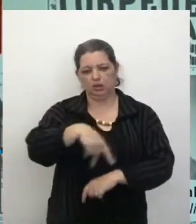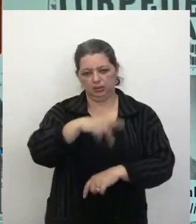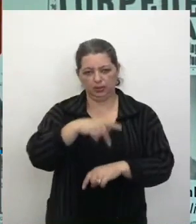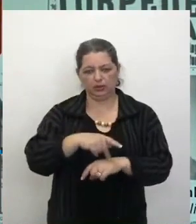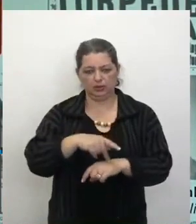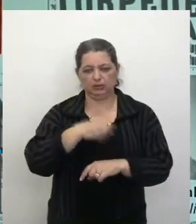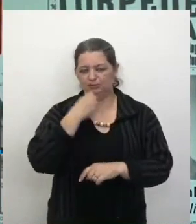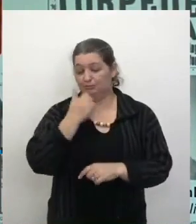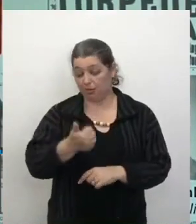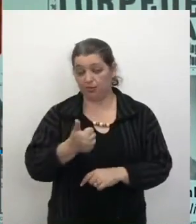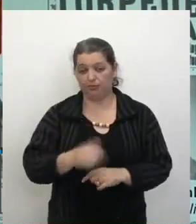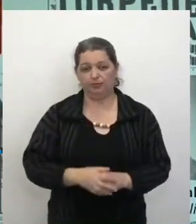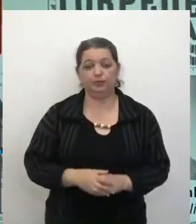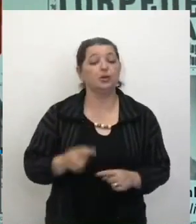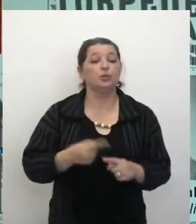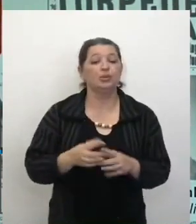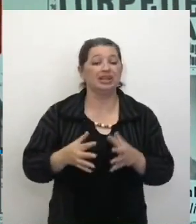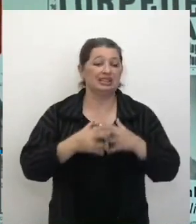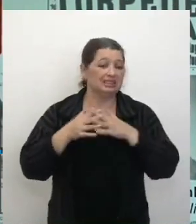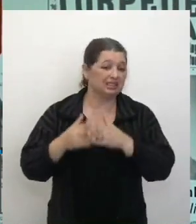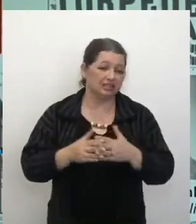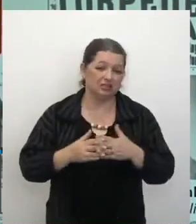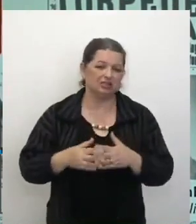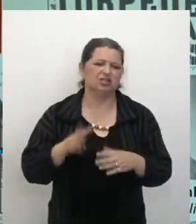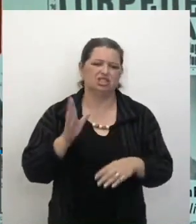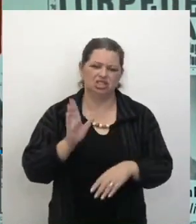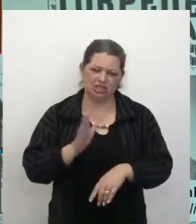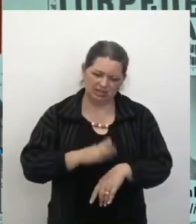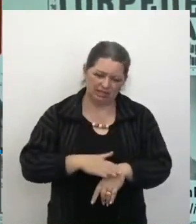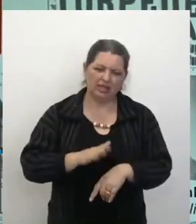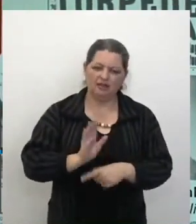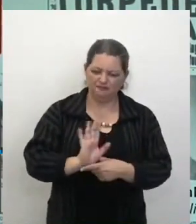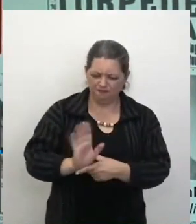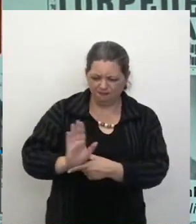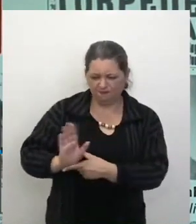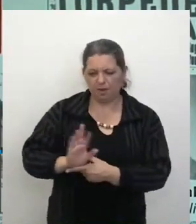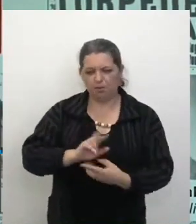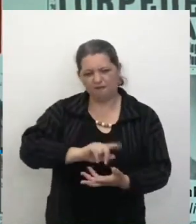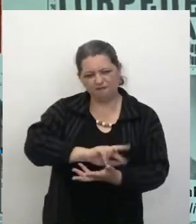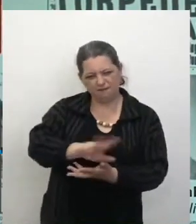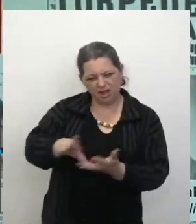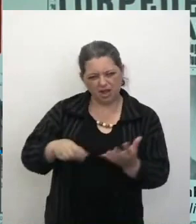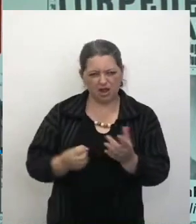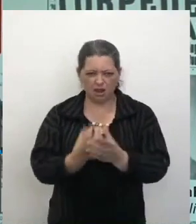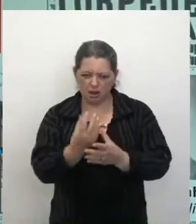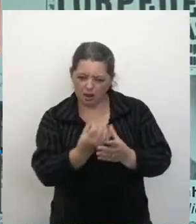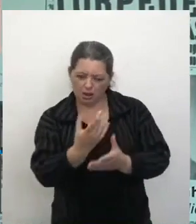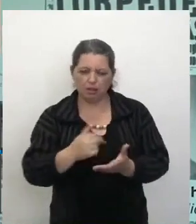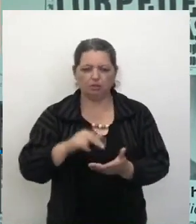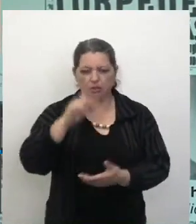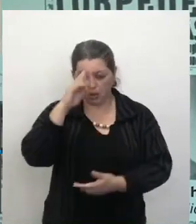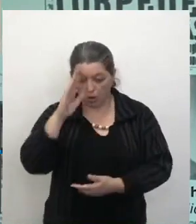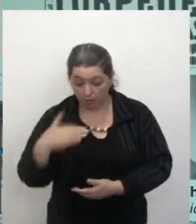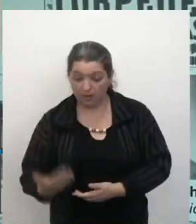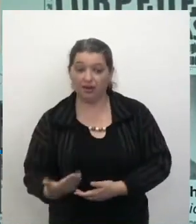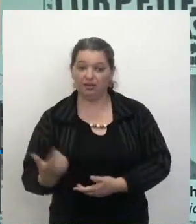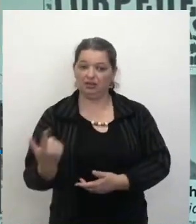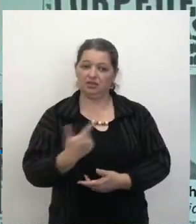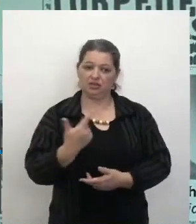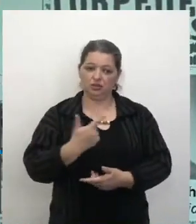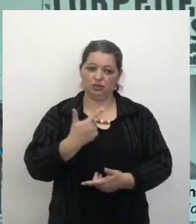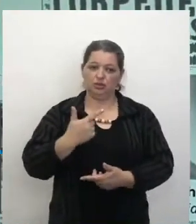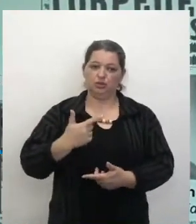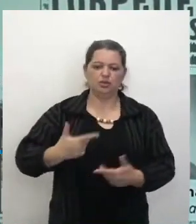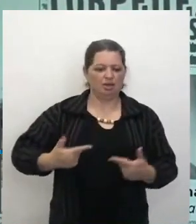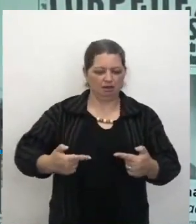super bem gente eu nos Estados Unidos já fizeram tanto filmes tantas homenagens aos veteranos da Segunda Guerra Mundial que